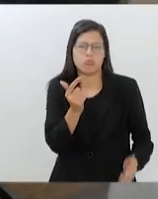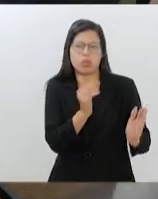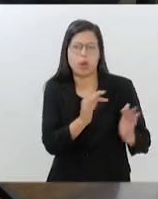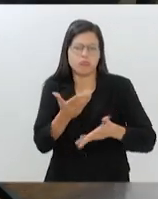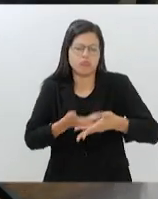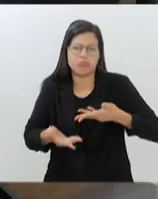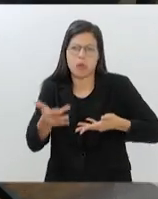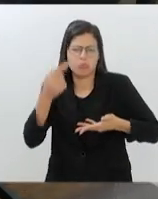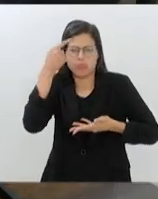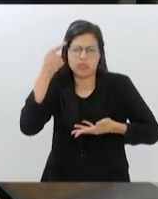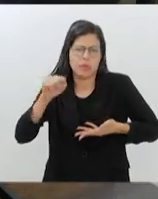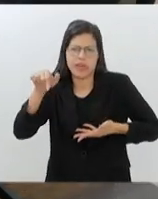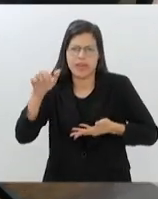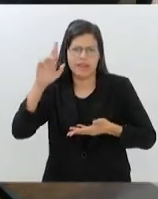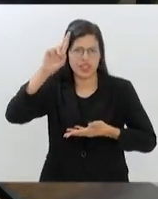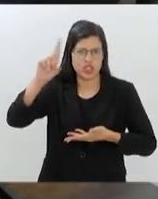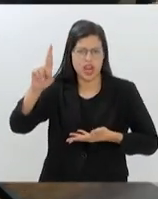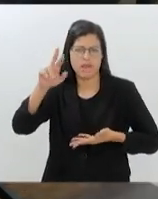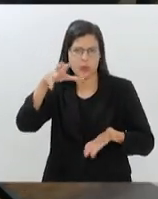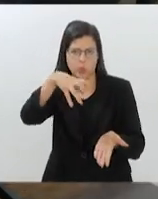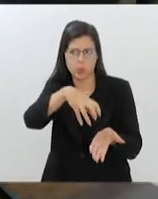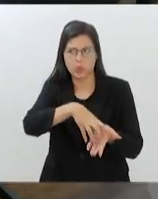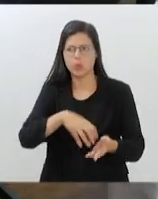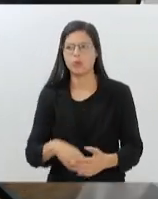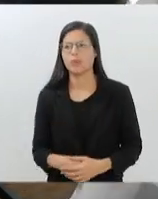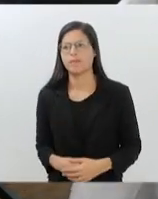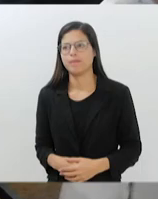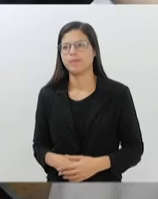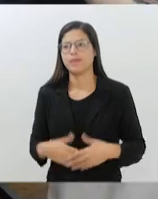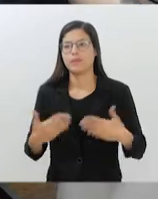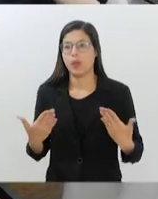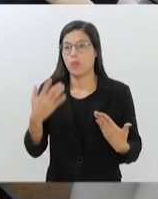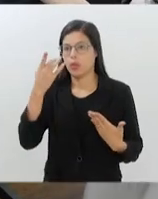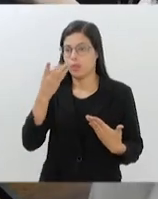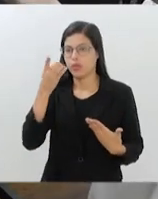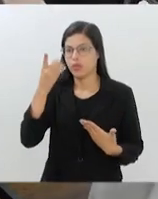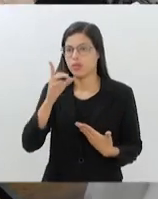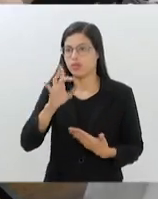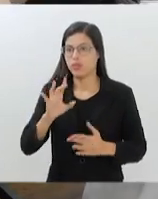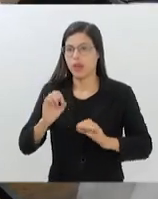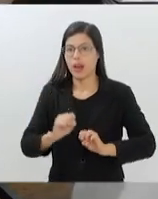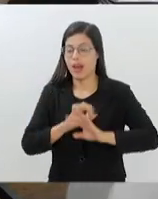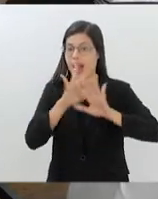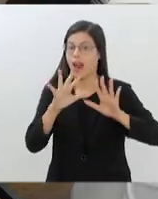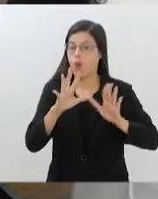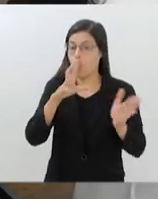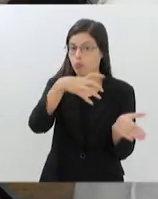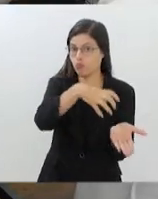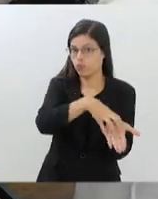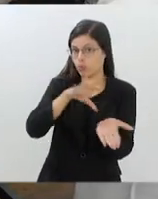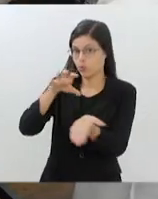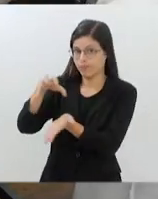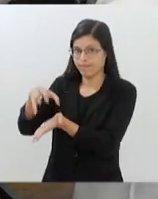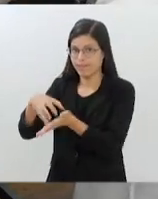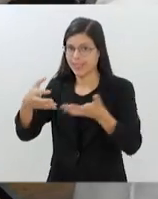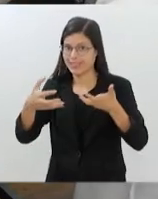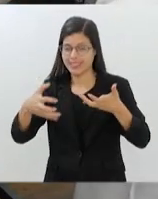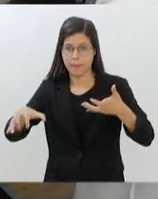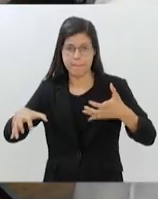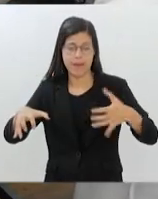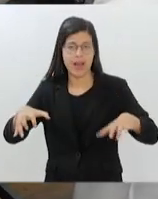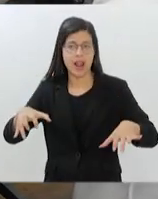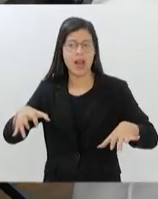então eh Deputado só para deixar claro eram núcleos separados existia uma